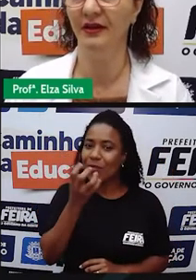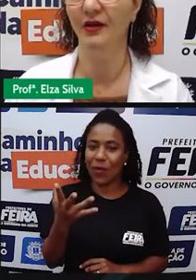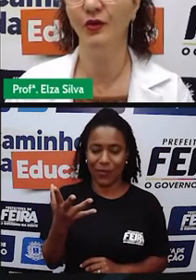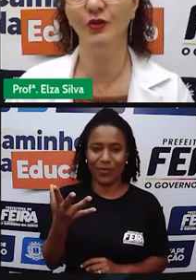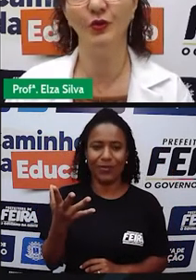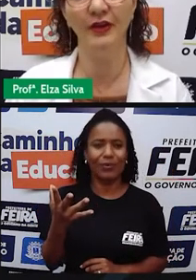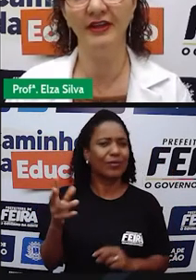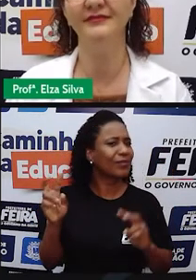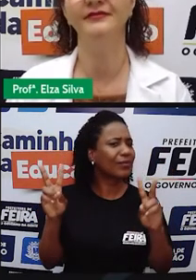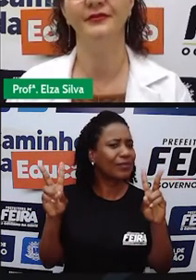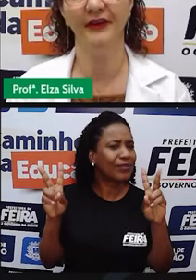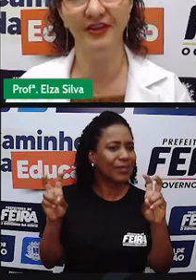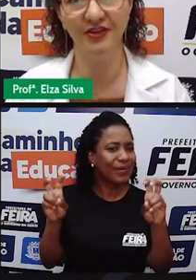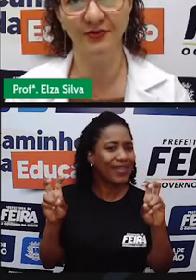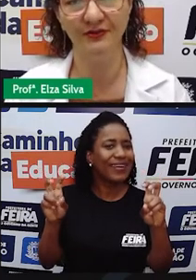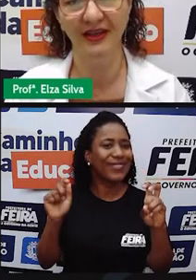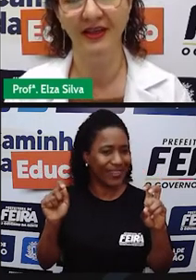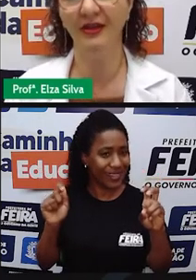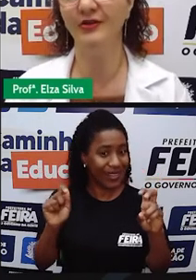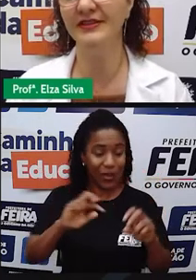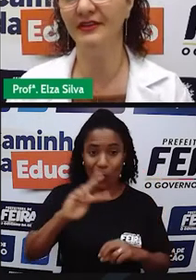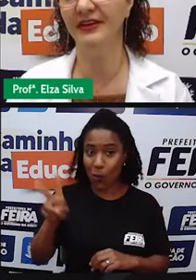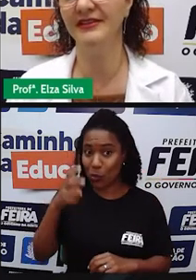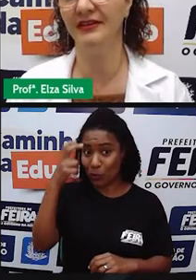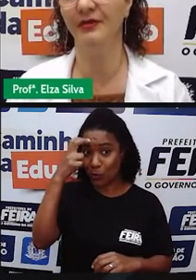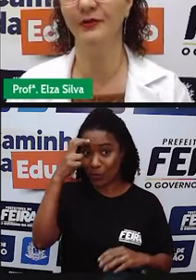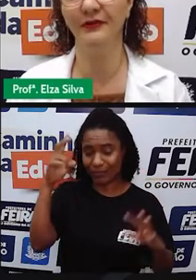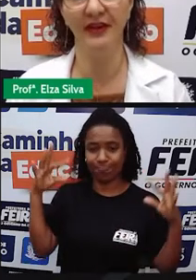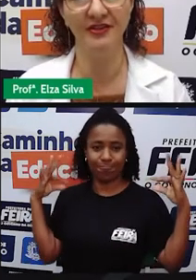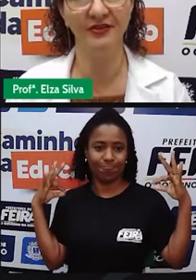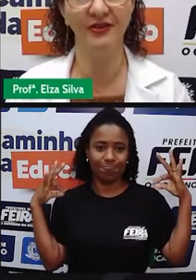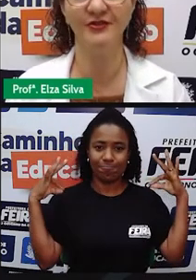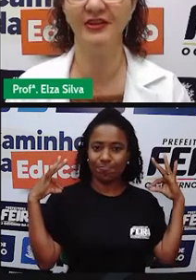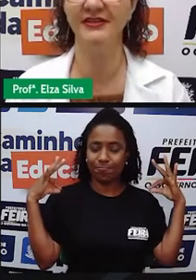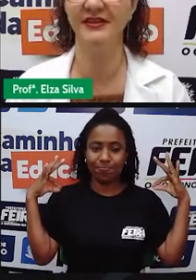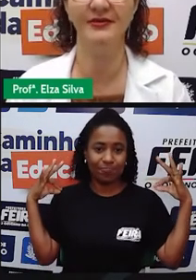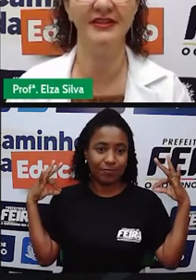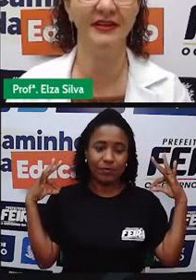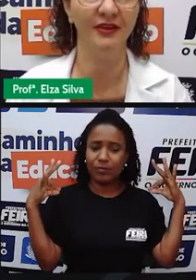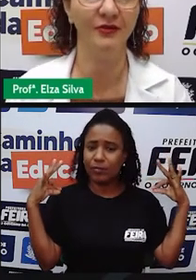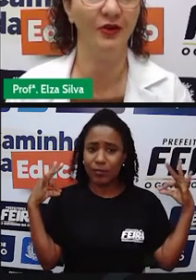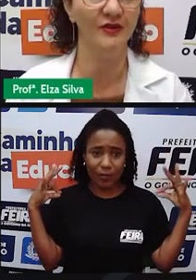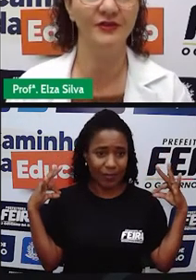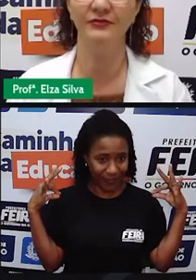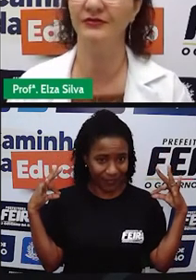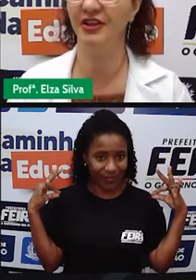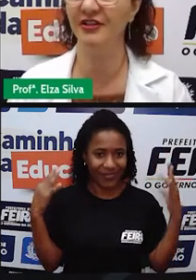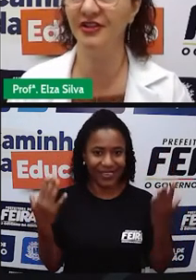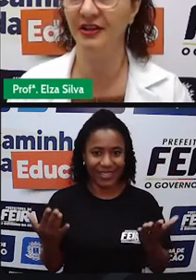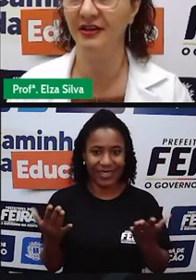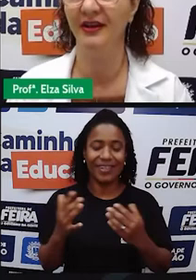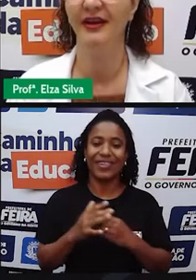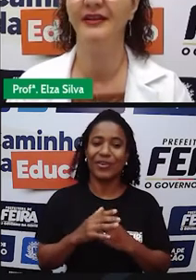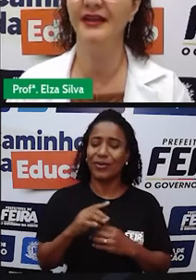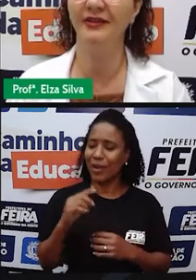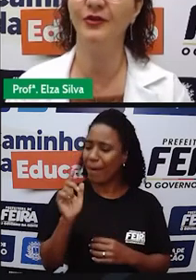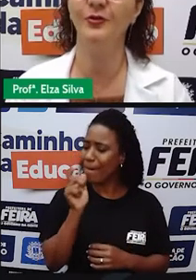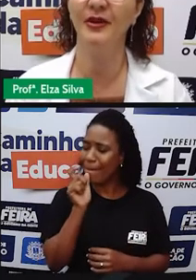culture, cultura fashion. Inclusive, esse termo fashion nós utilizamos aqui no nosso dia a